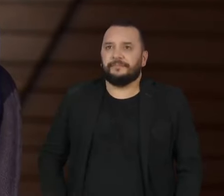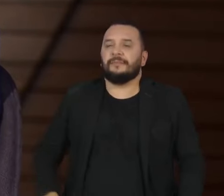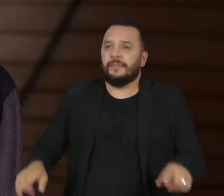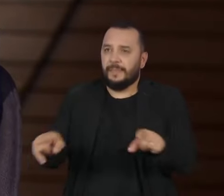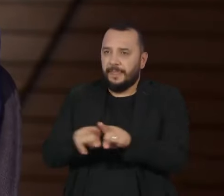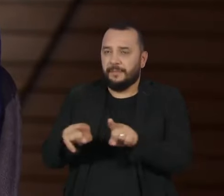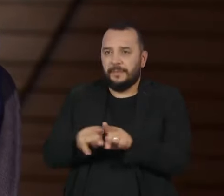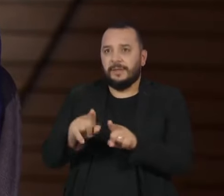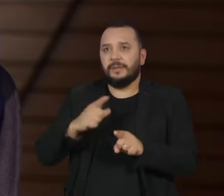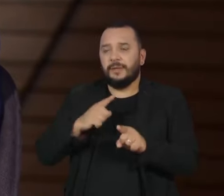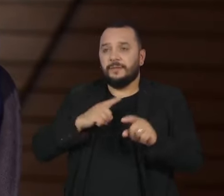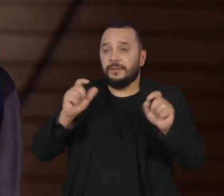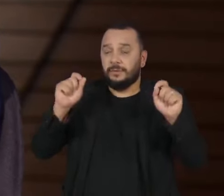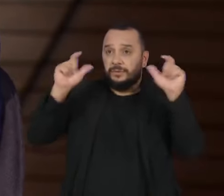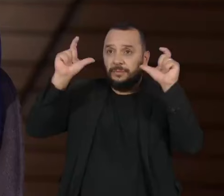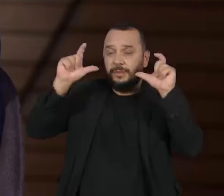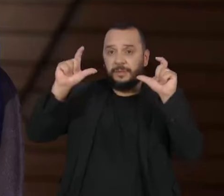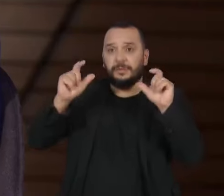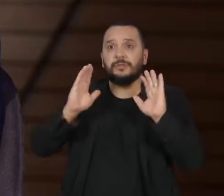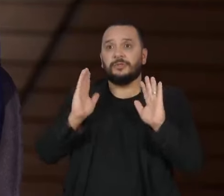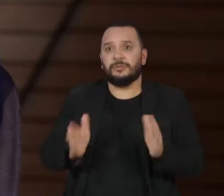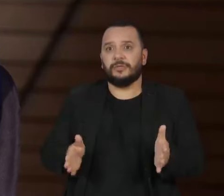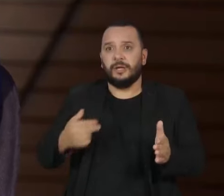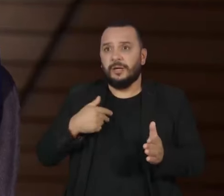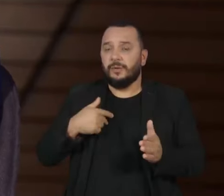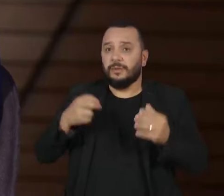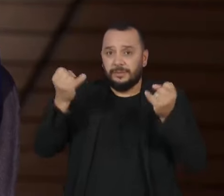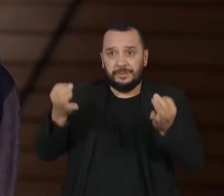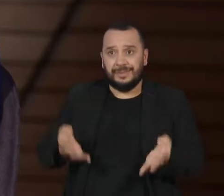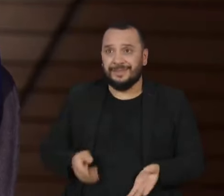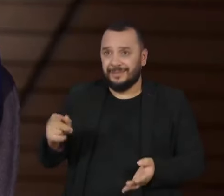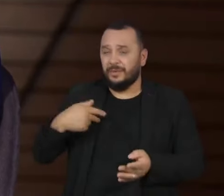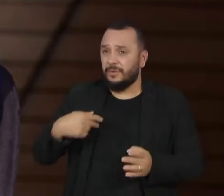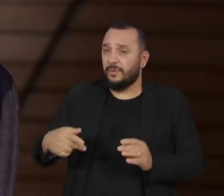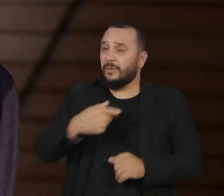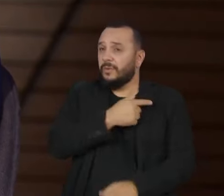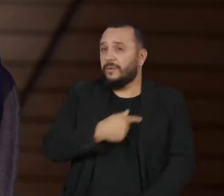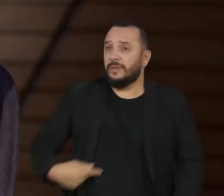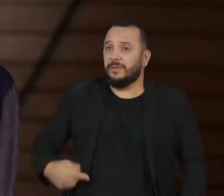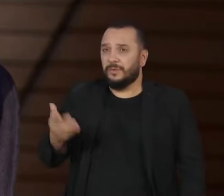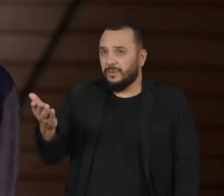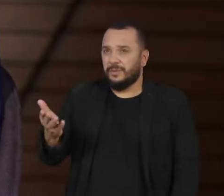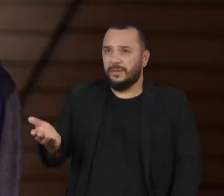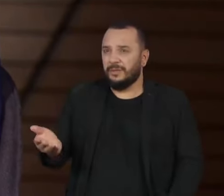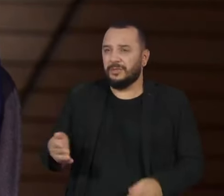tanto surpresos, perplexos com a declaração feita pelo governador daquela maneira naquele momento.